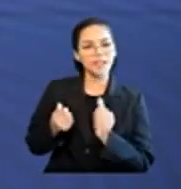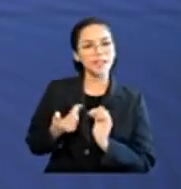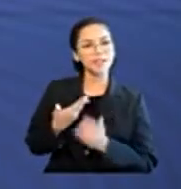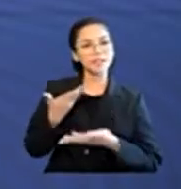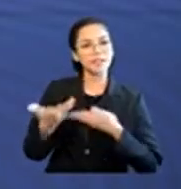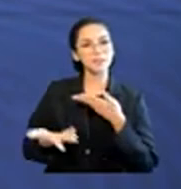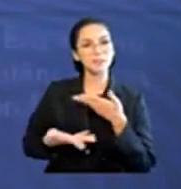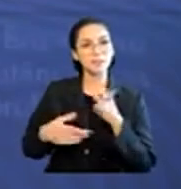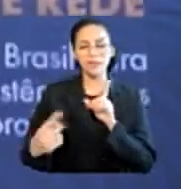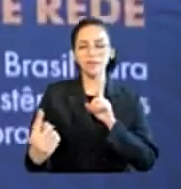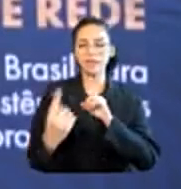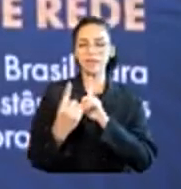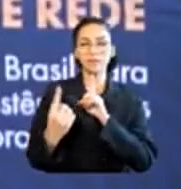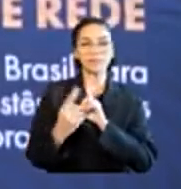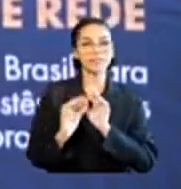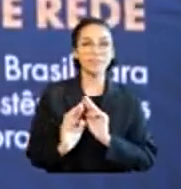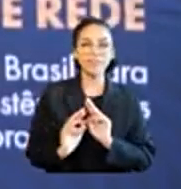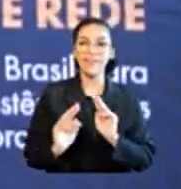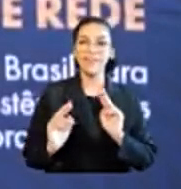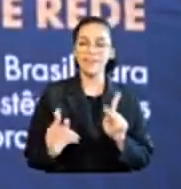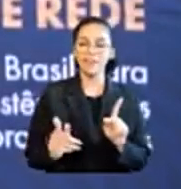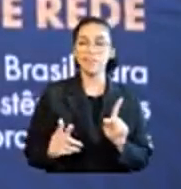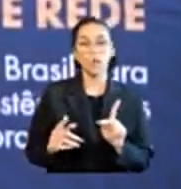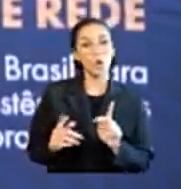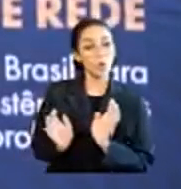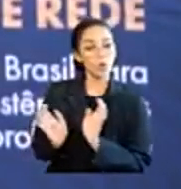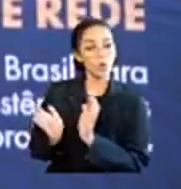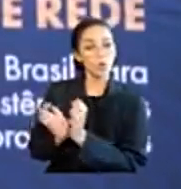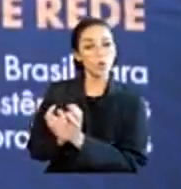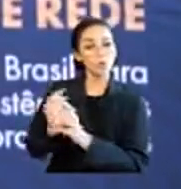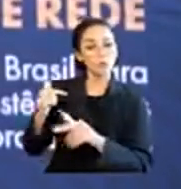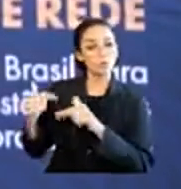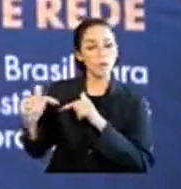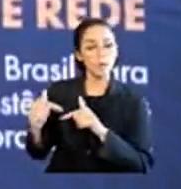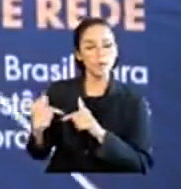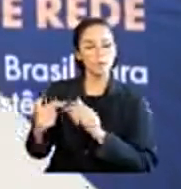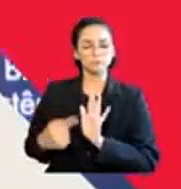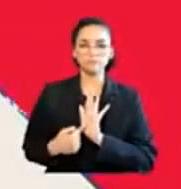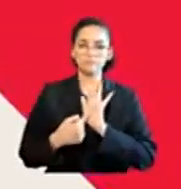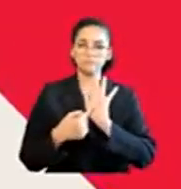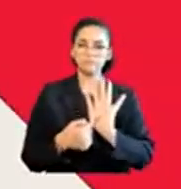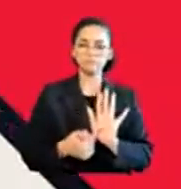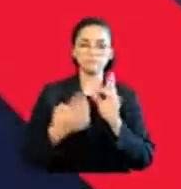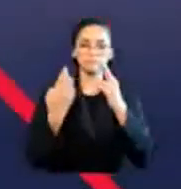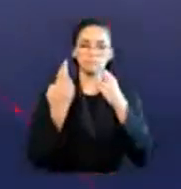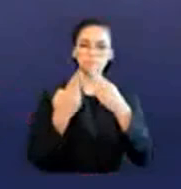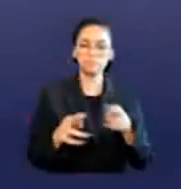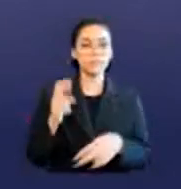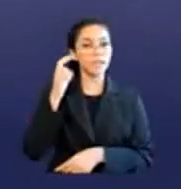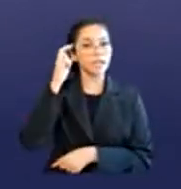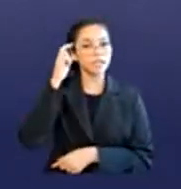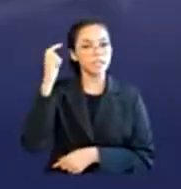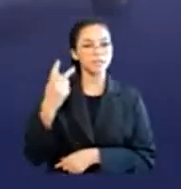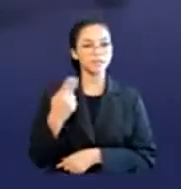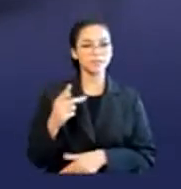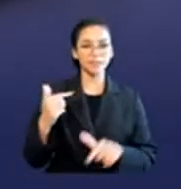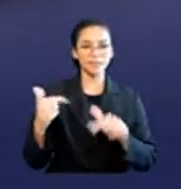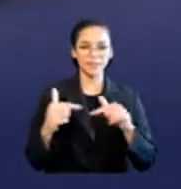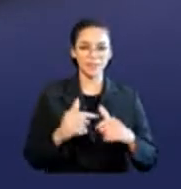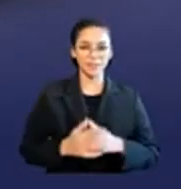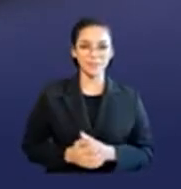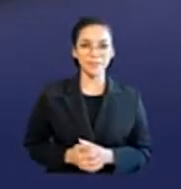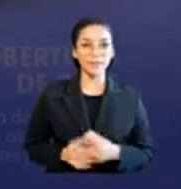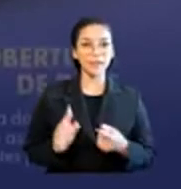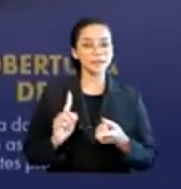equipe especializada para apresentar soluções inteligentes para o seu negócio. Além disso, um